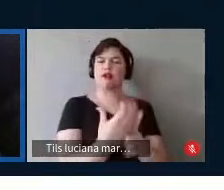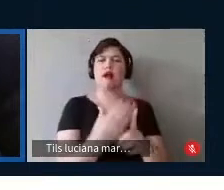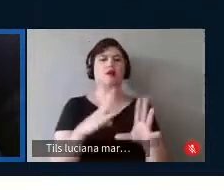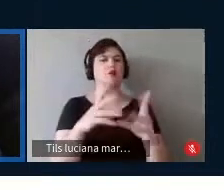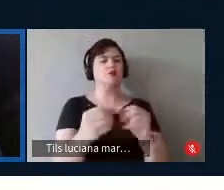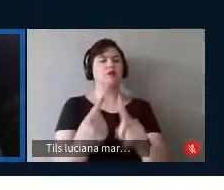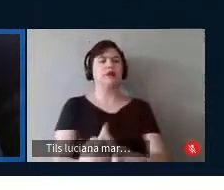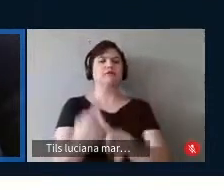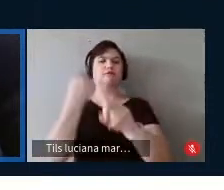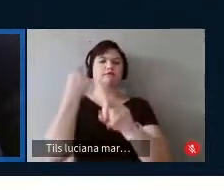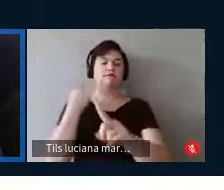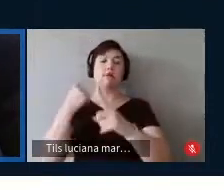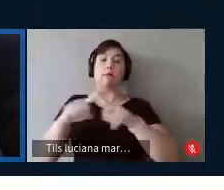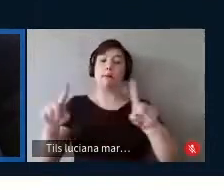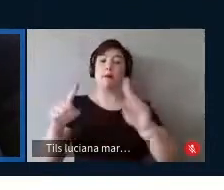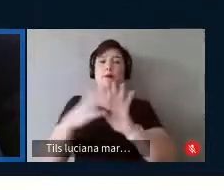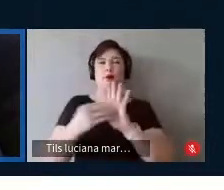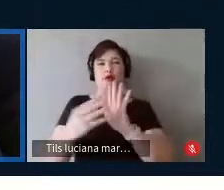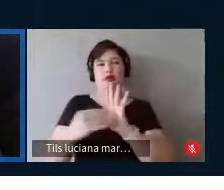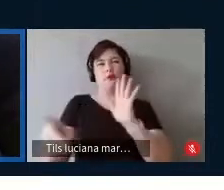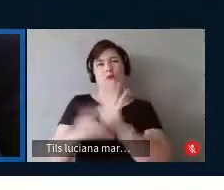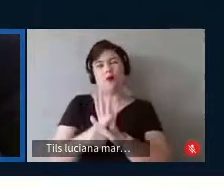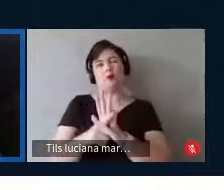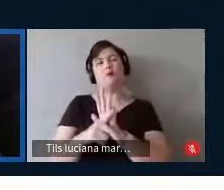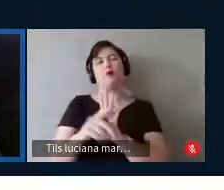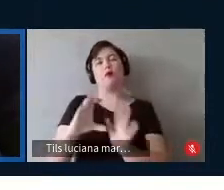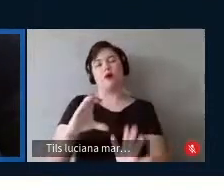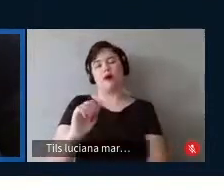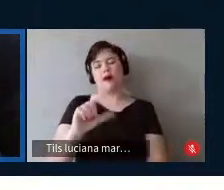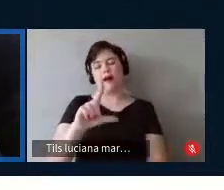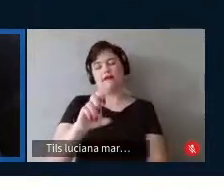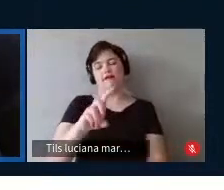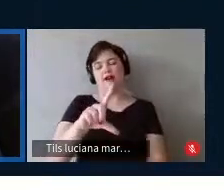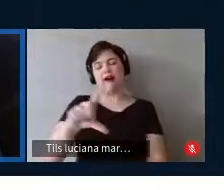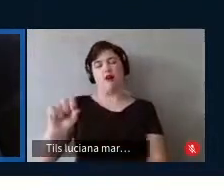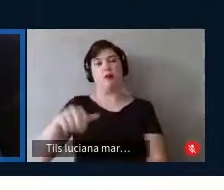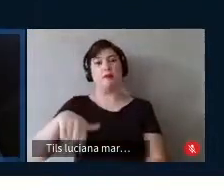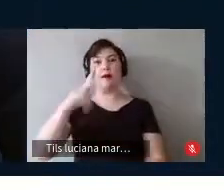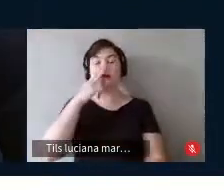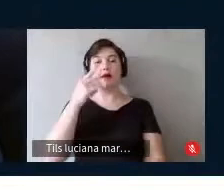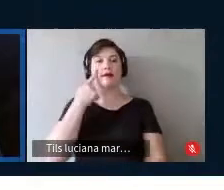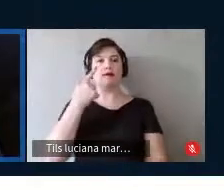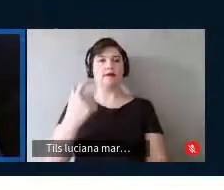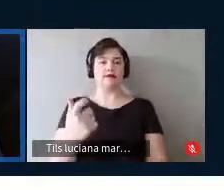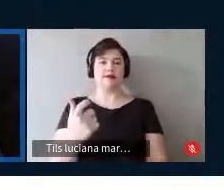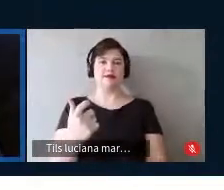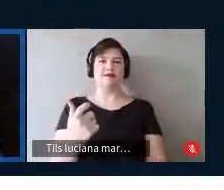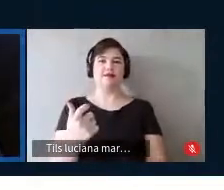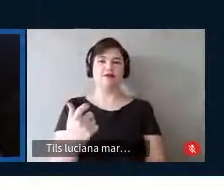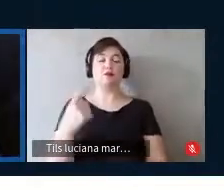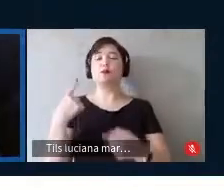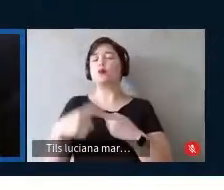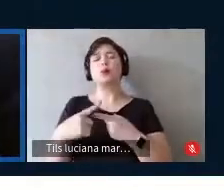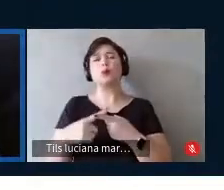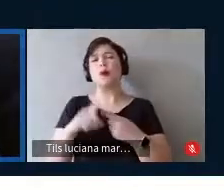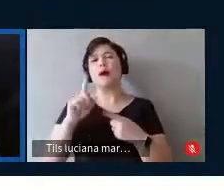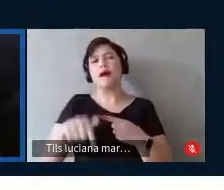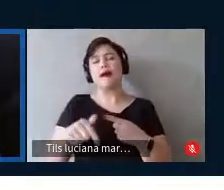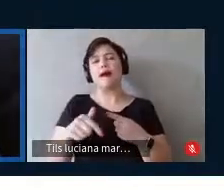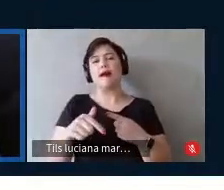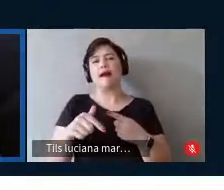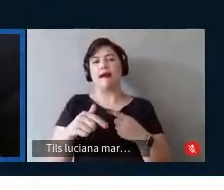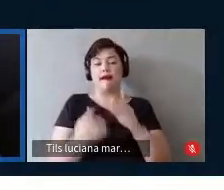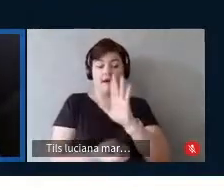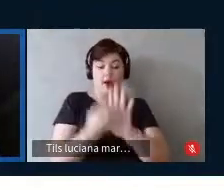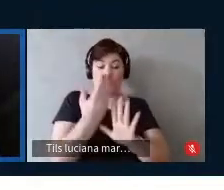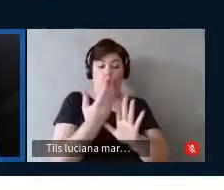o modelo da professora Patrícia Cavallo é o mais interessante, que é uma reelaboração